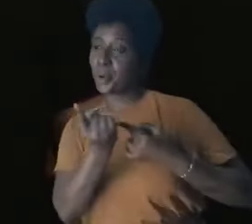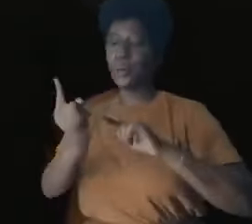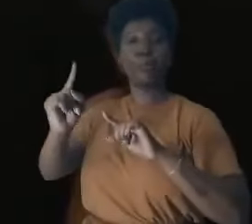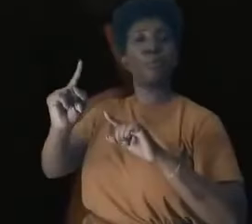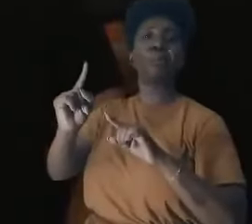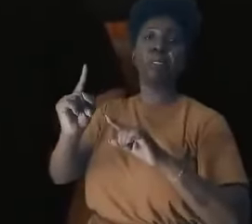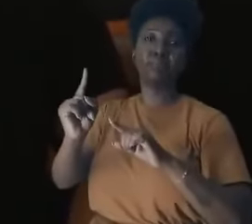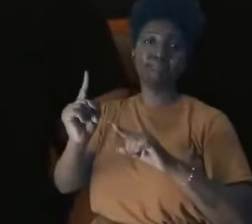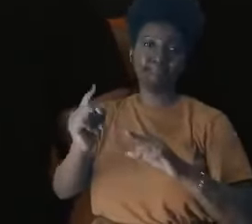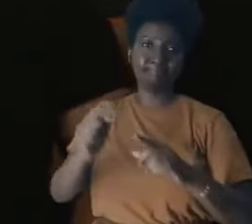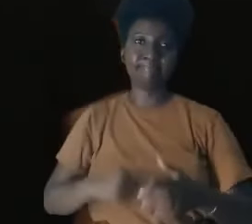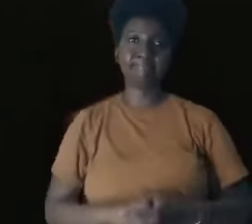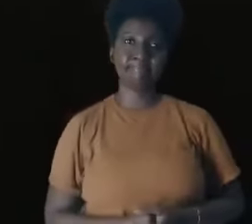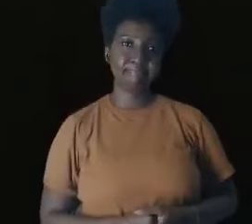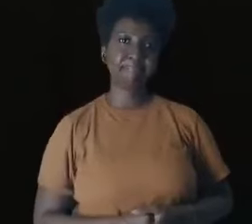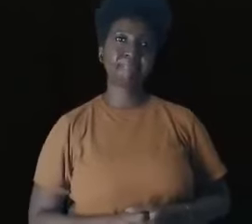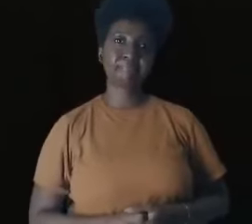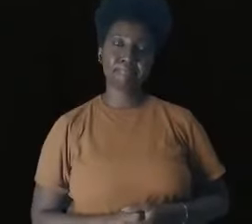morte.